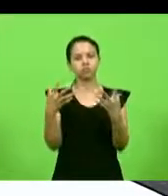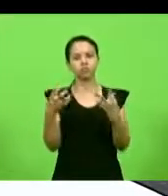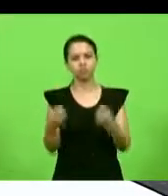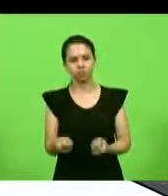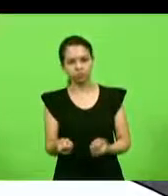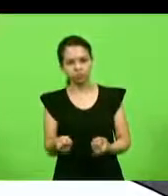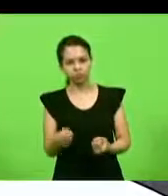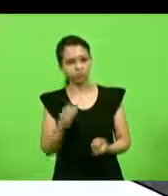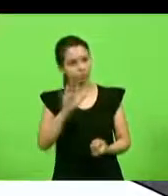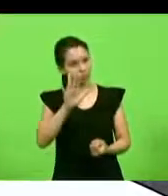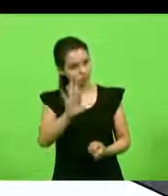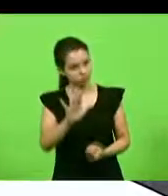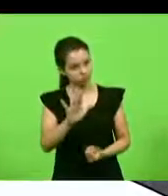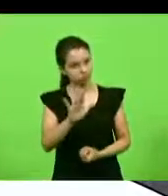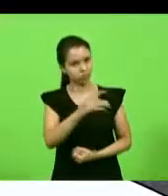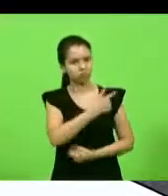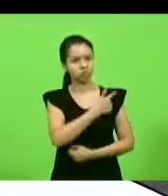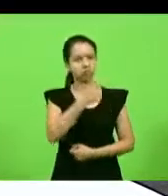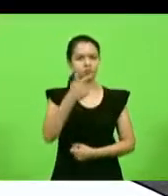mas que o governo